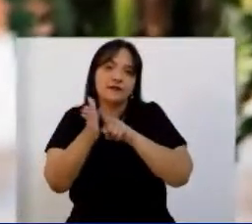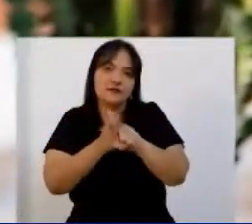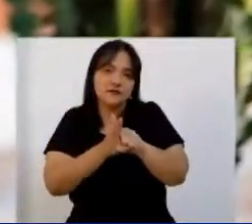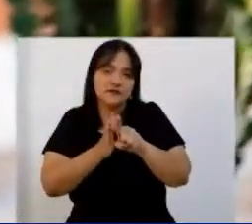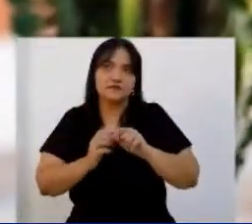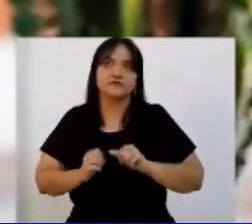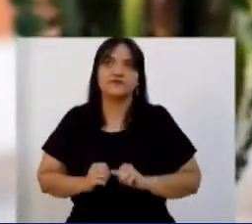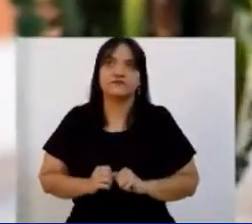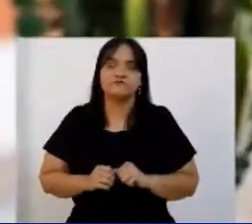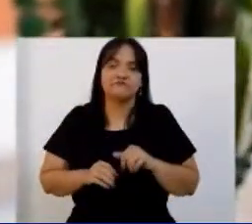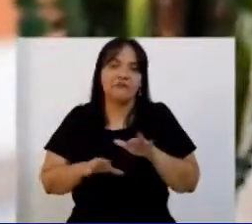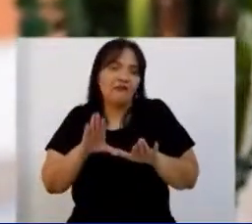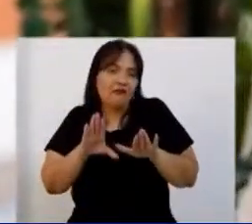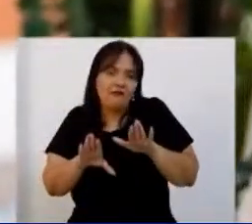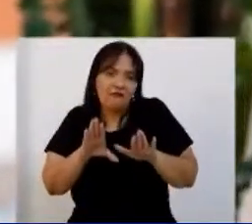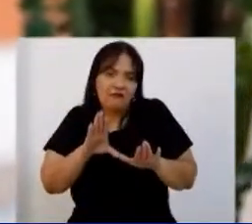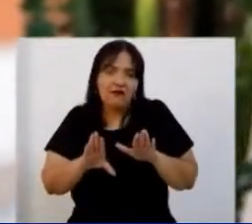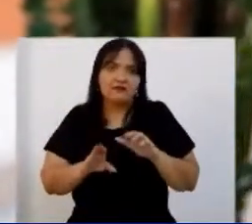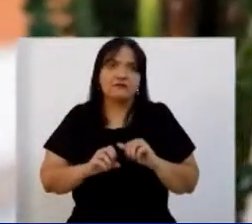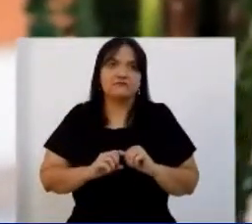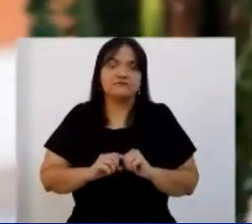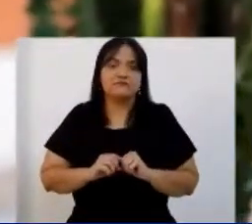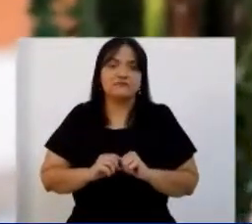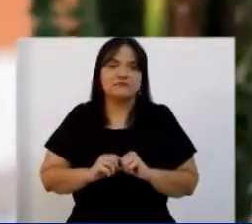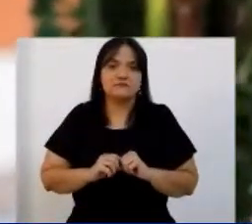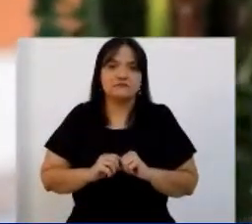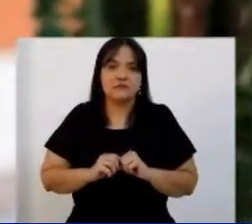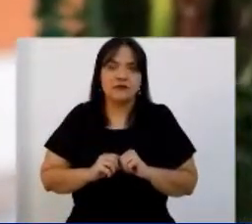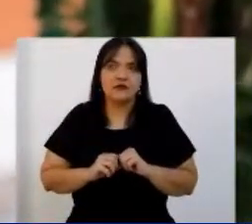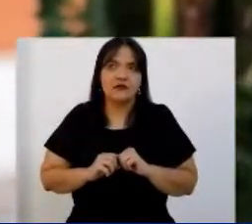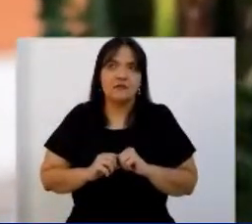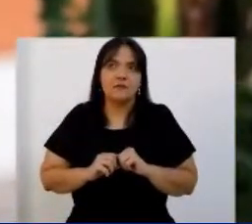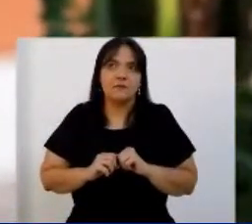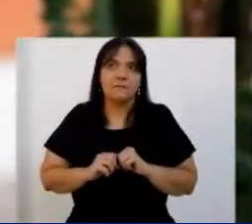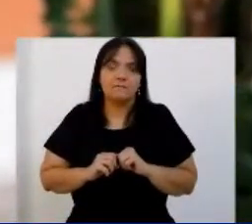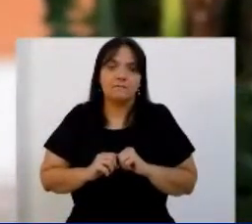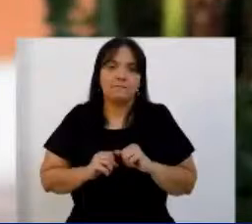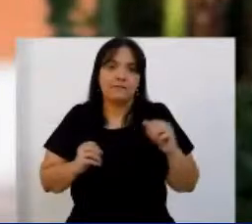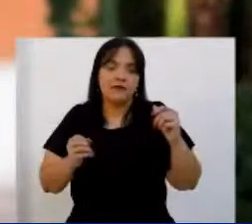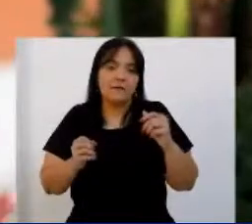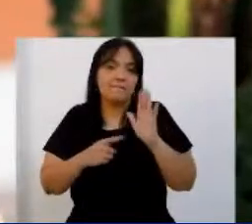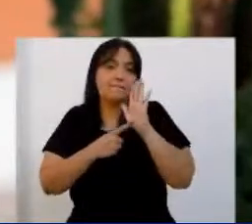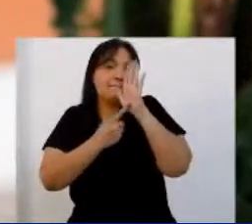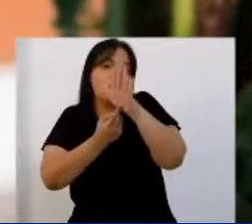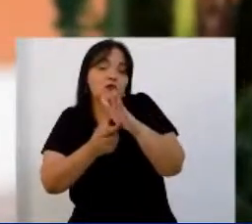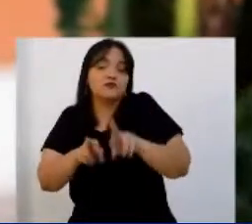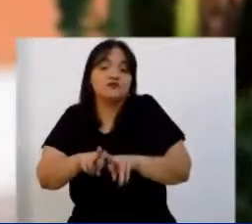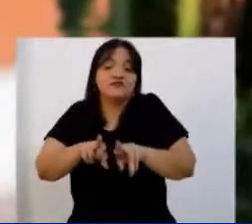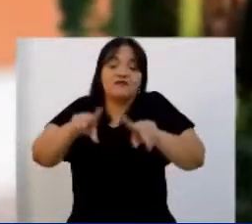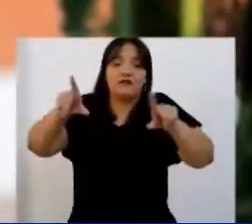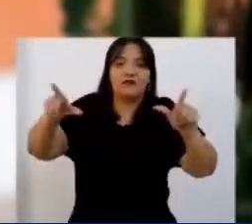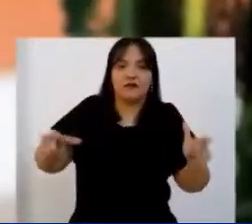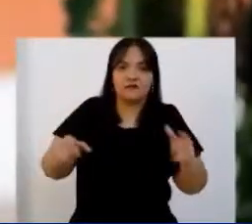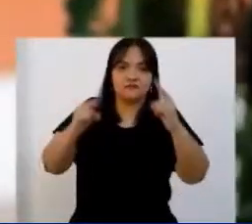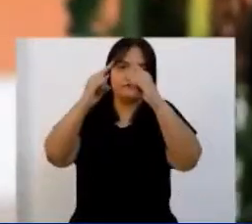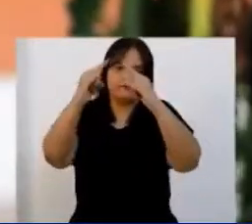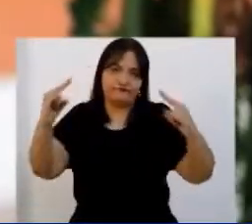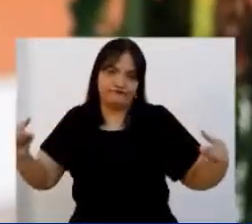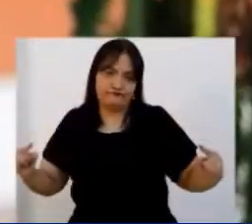costuma ser, vamos dizer assim, algo que diferencia as